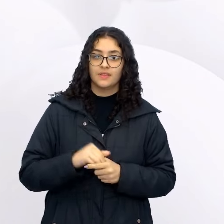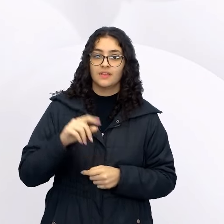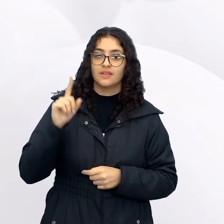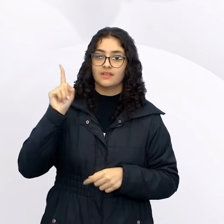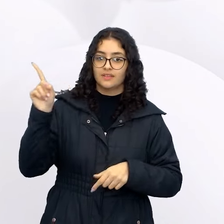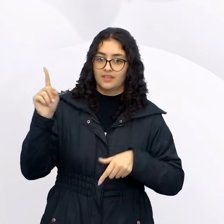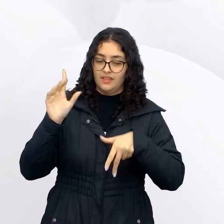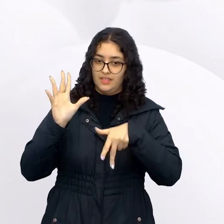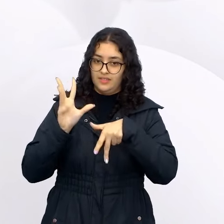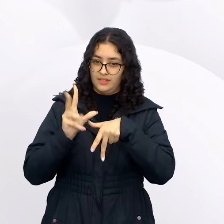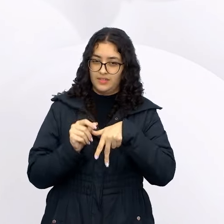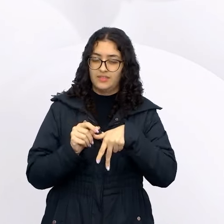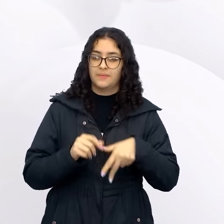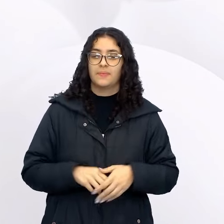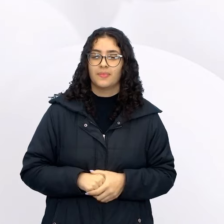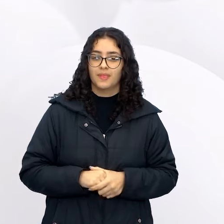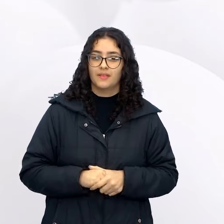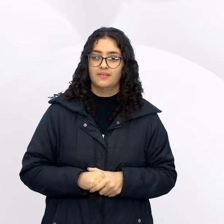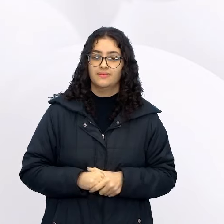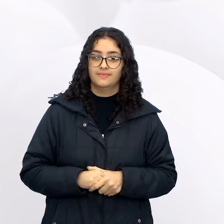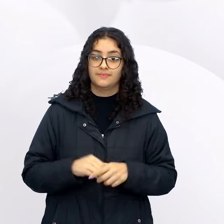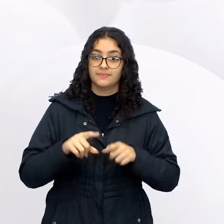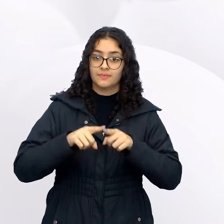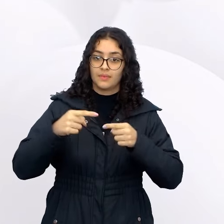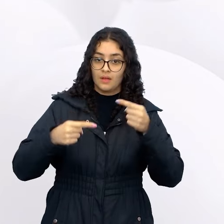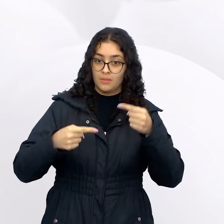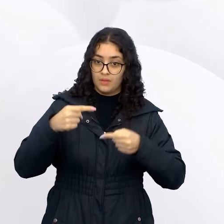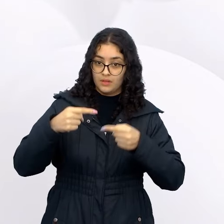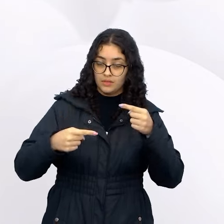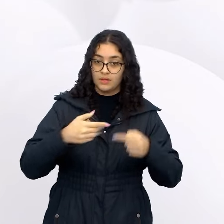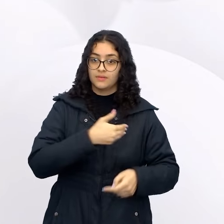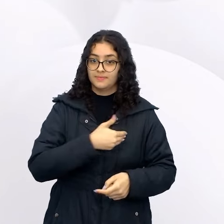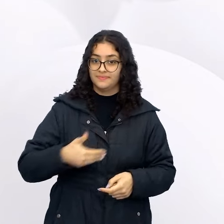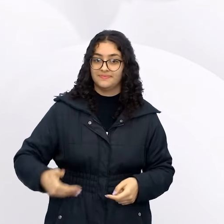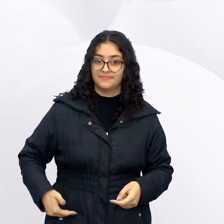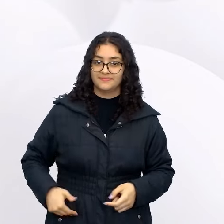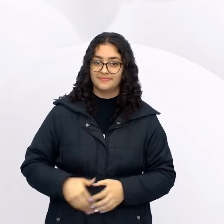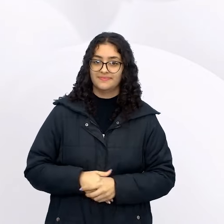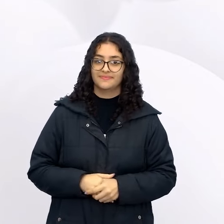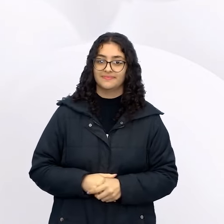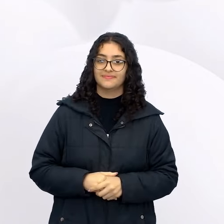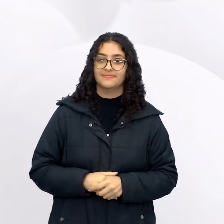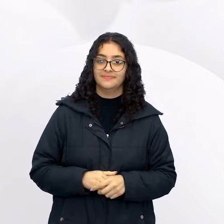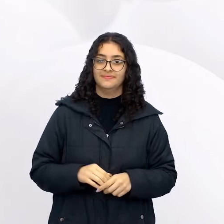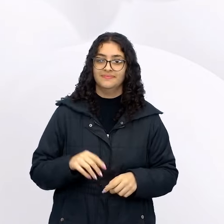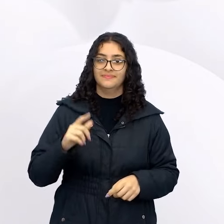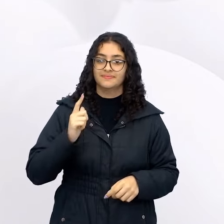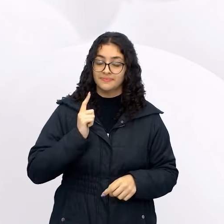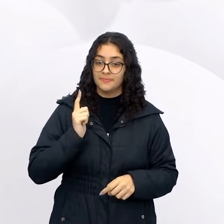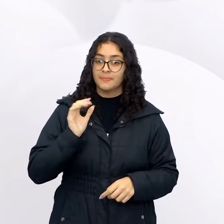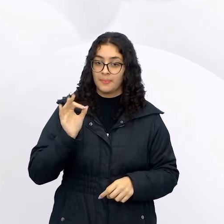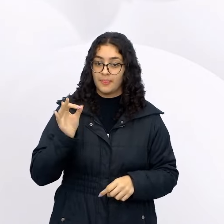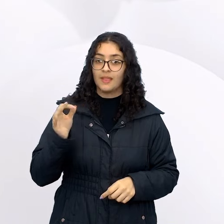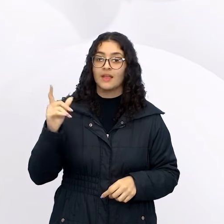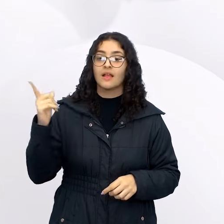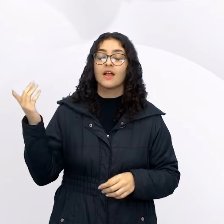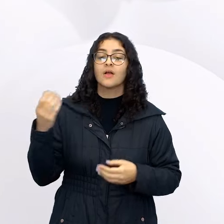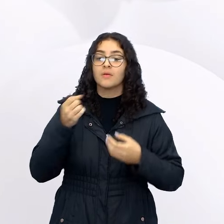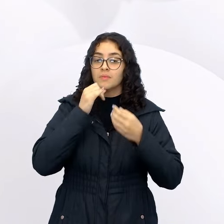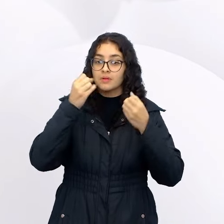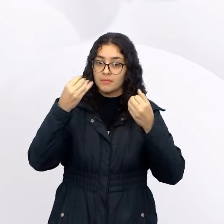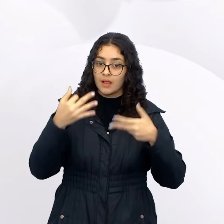ambiental, então a gente está aí relacionando com o quê? Com política pública, que é o nosso tema aí, voltada para o meio ambiente. Sim. Então, quando a gente fala